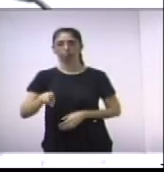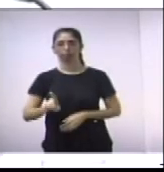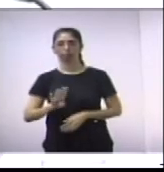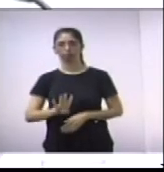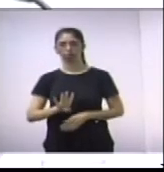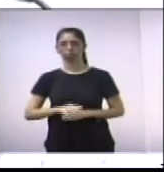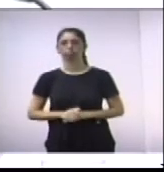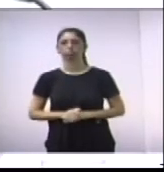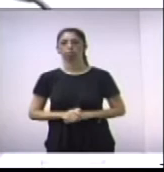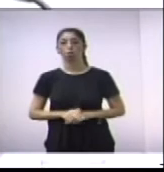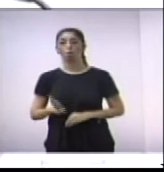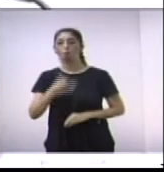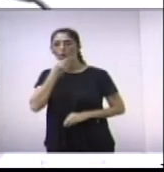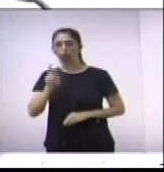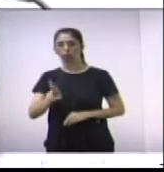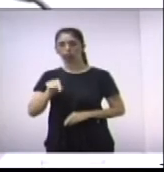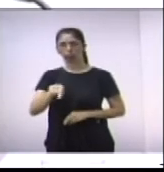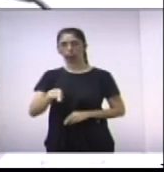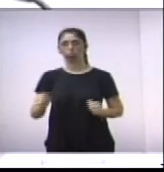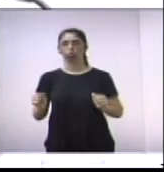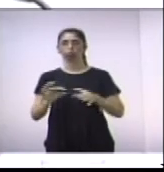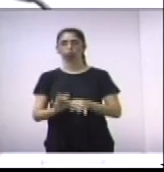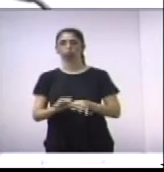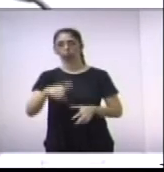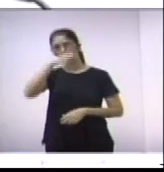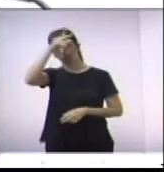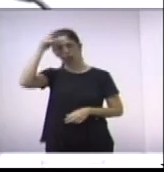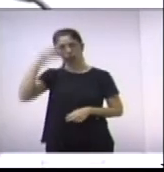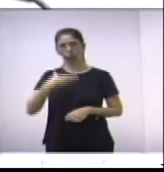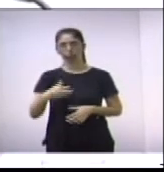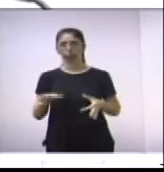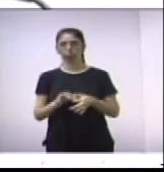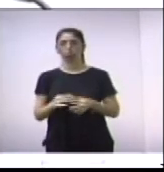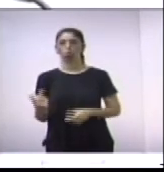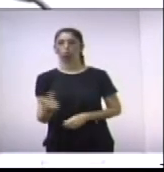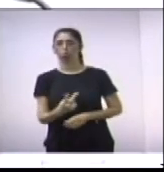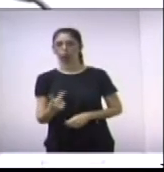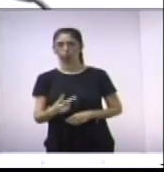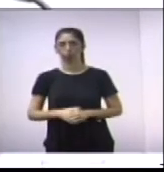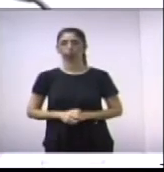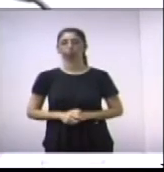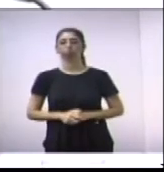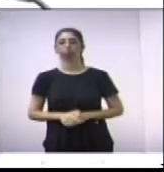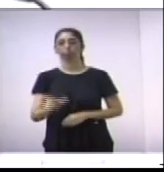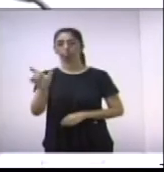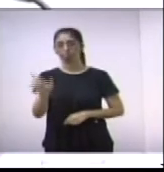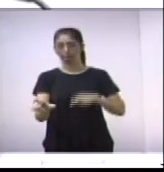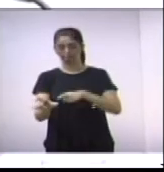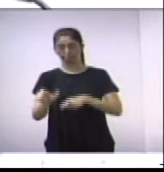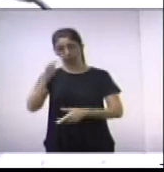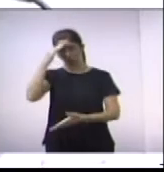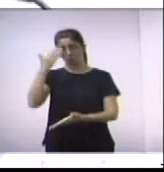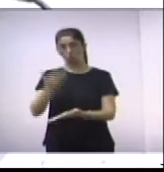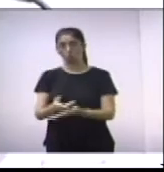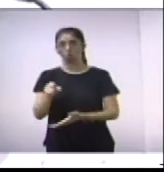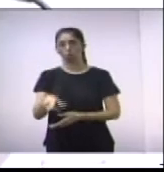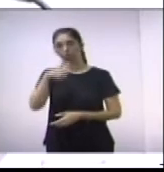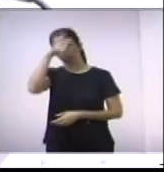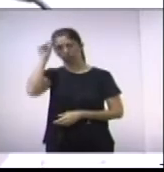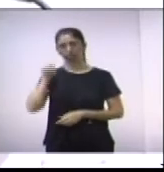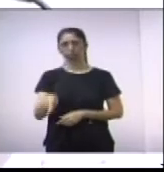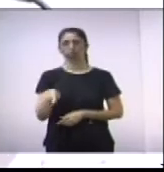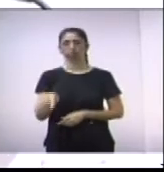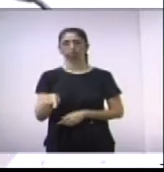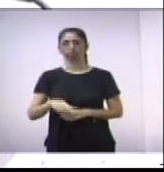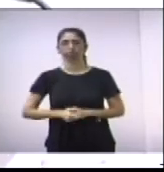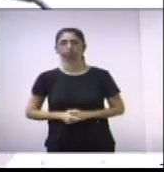Tuzuc, tem fortes ligações com José Pavão Júnior, prefeito de Paulínia. Segundo, Rodrigo Bergamo Tuzuc, além de ser pessoa de confiança do José Pavão Júnior, também é aliado